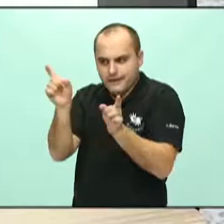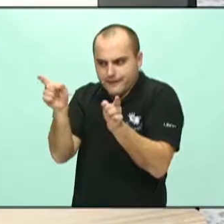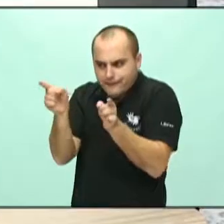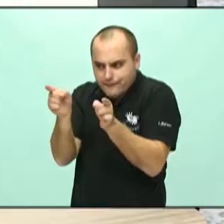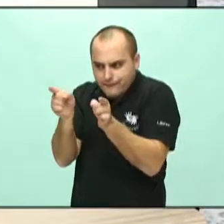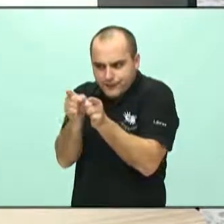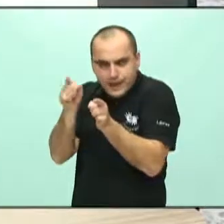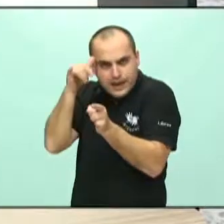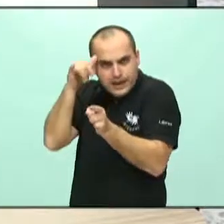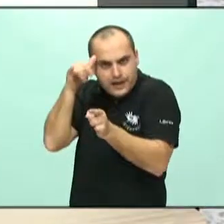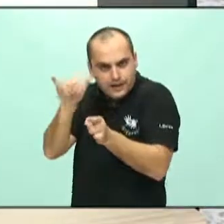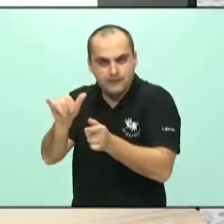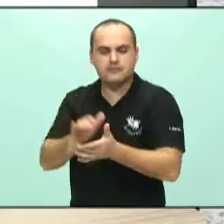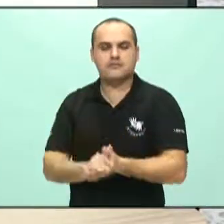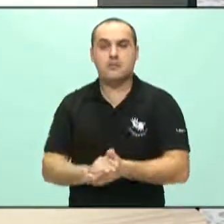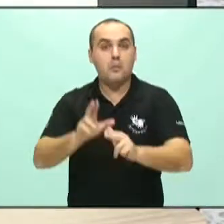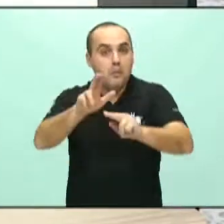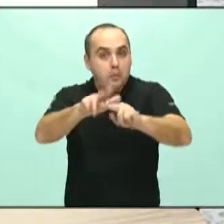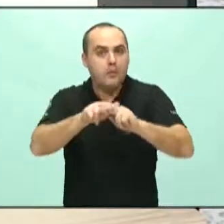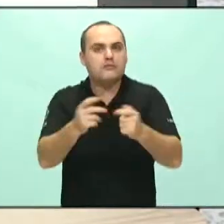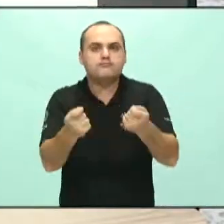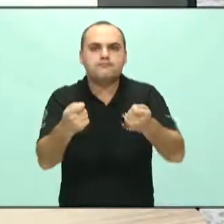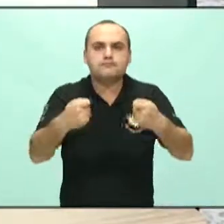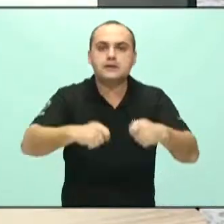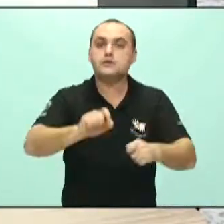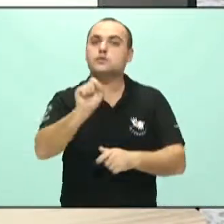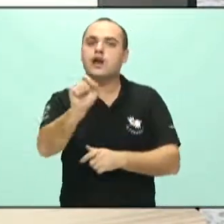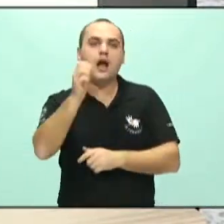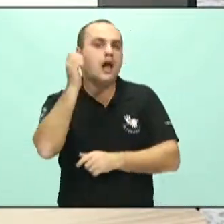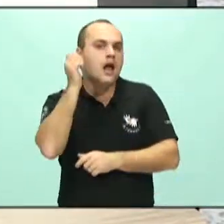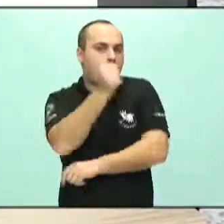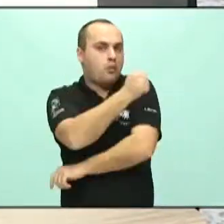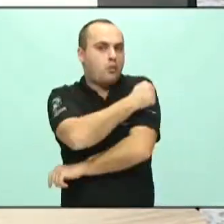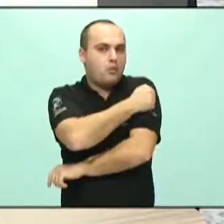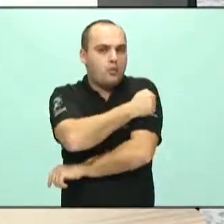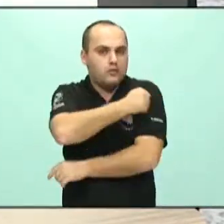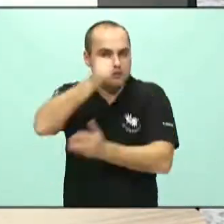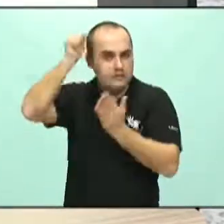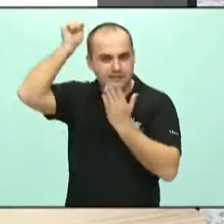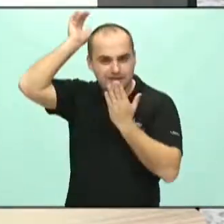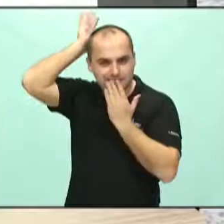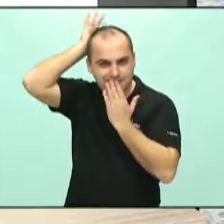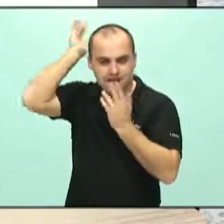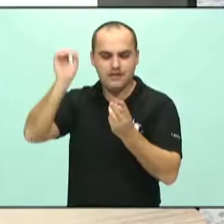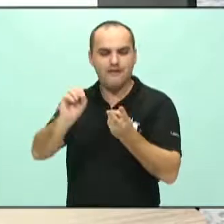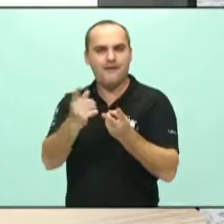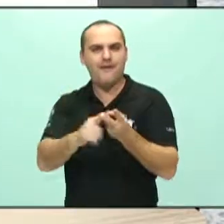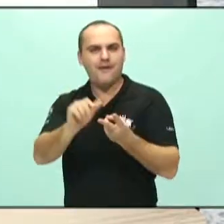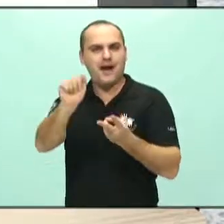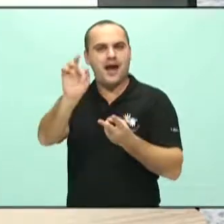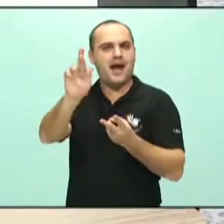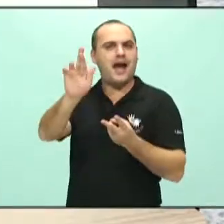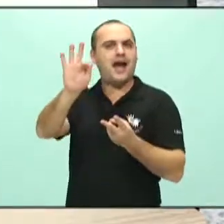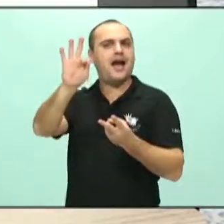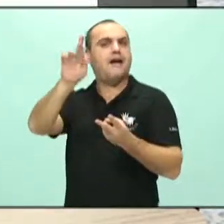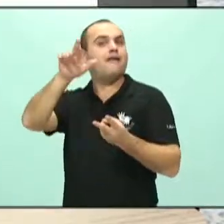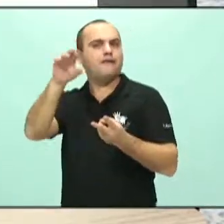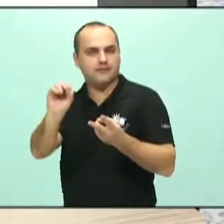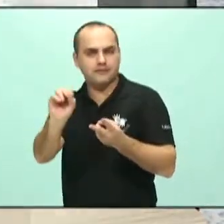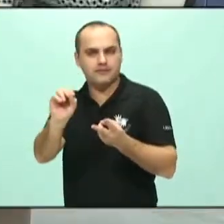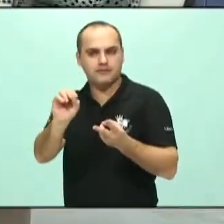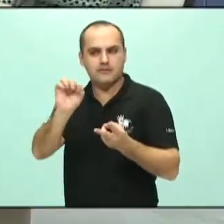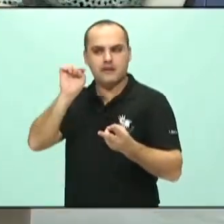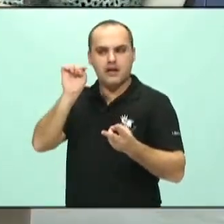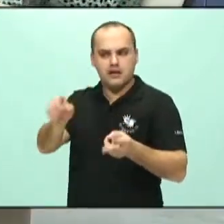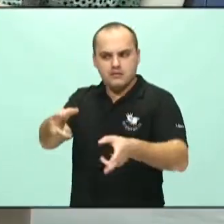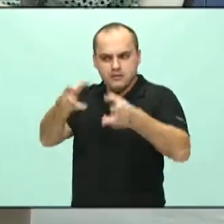precisamos que os alunos de etnia afrodescendente e indígena sintam-se visíveis, que hajam exemplos, que